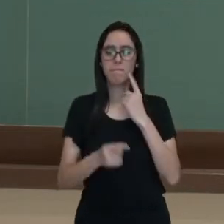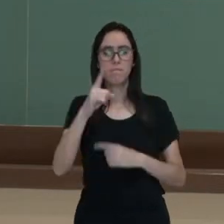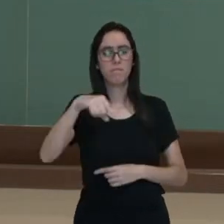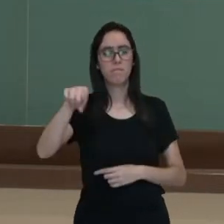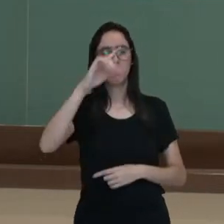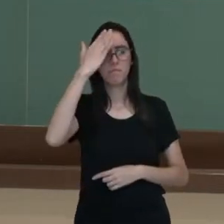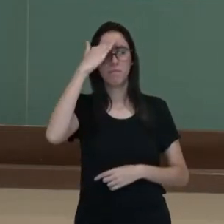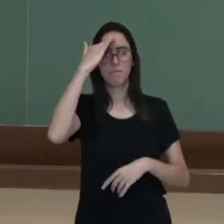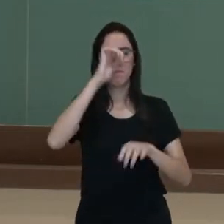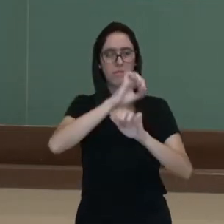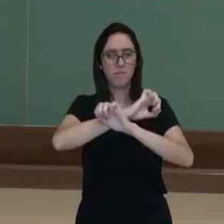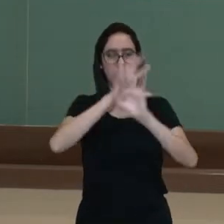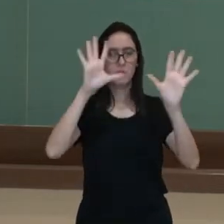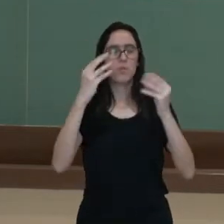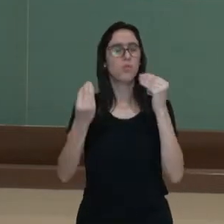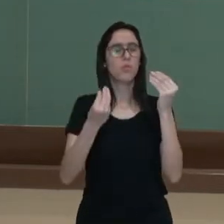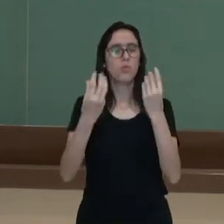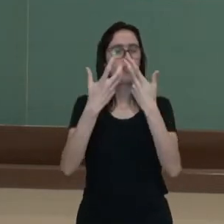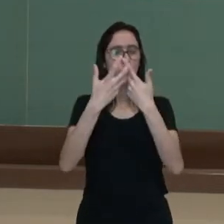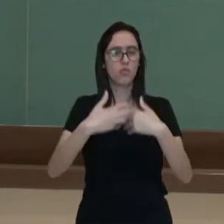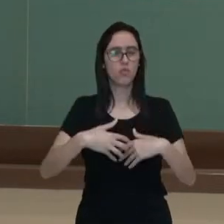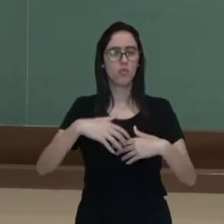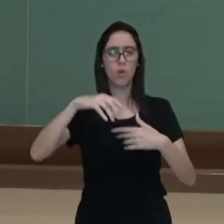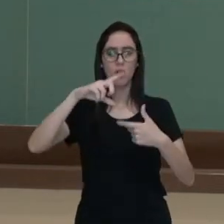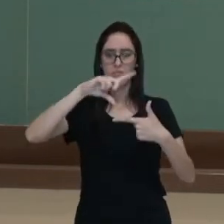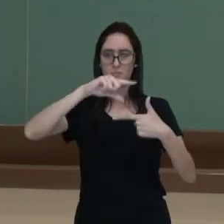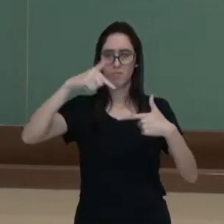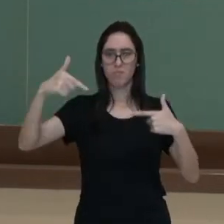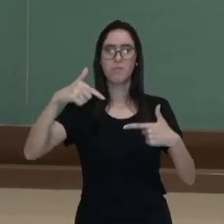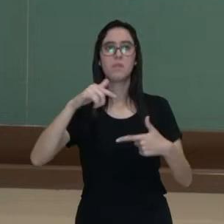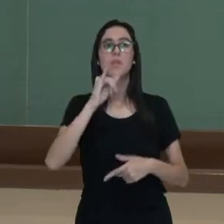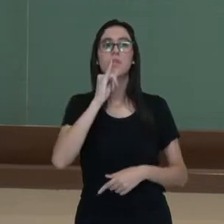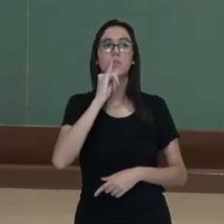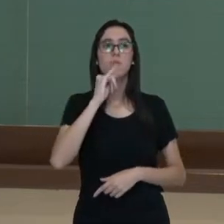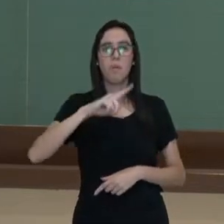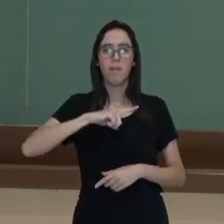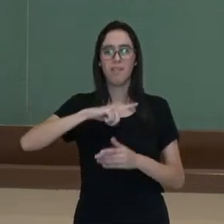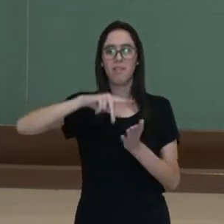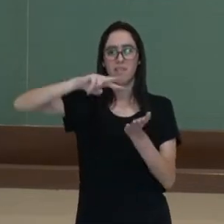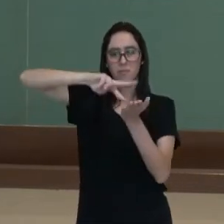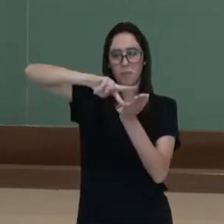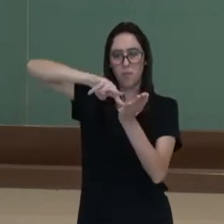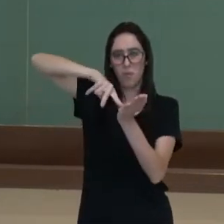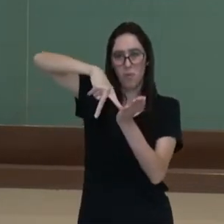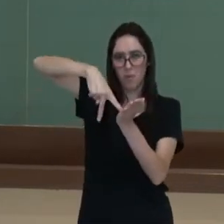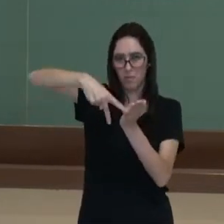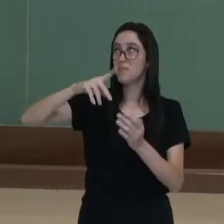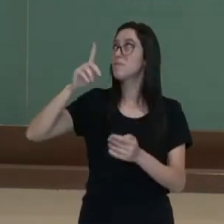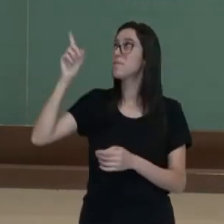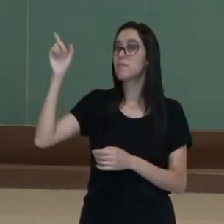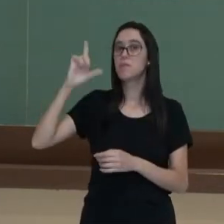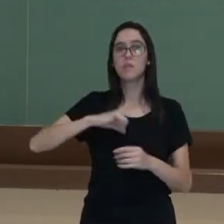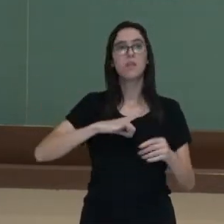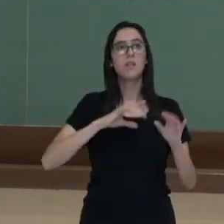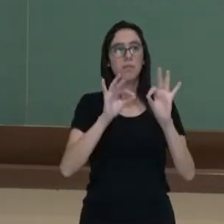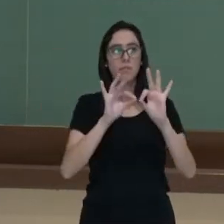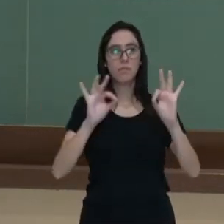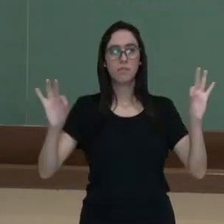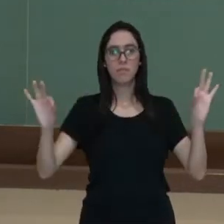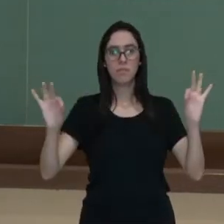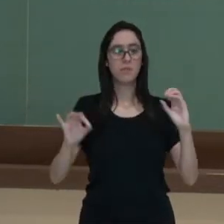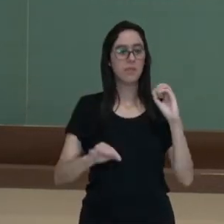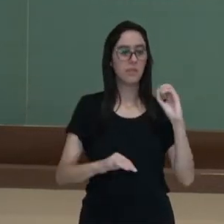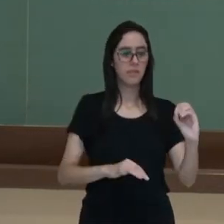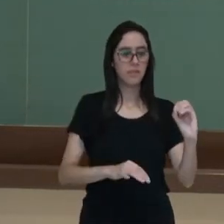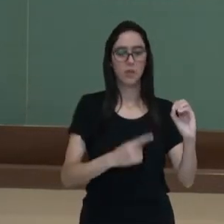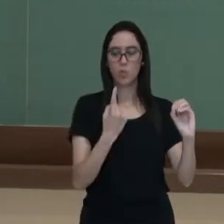um pouquinho geometricamente, por isso que tem um desenho de um compasso aqui, a gente desenhando. Eu tenho a reta numérica 0, 1 e